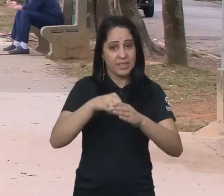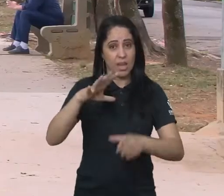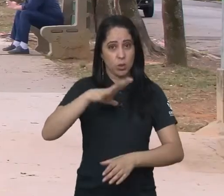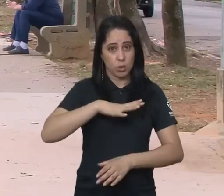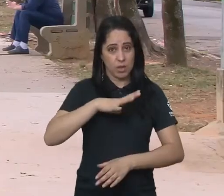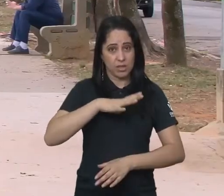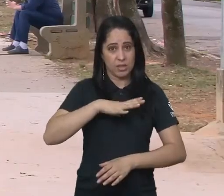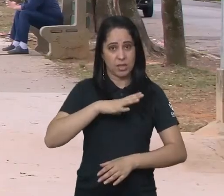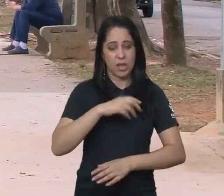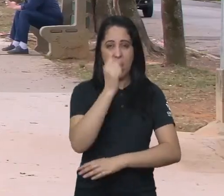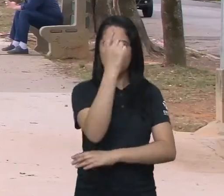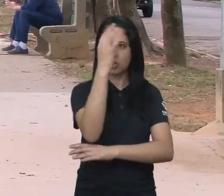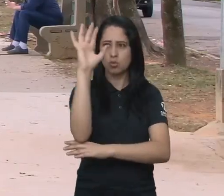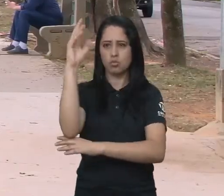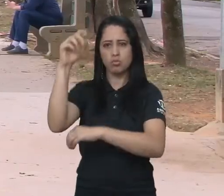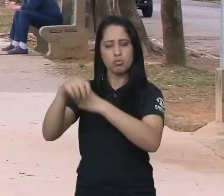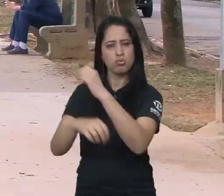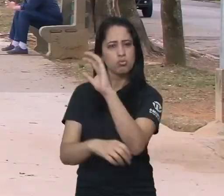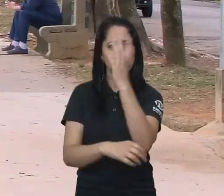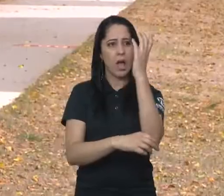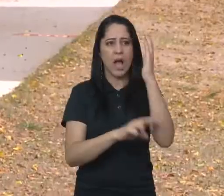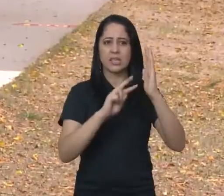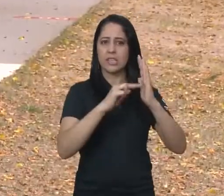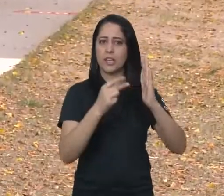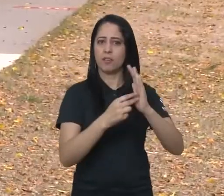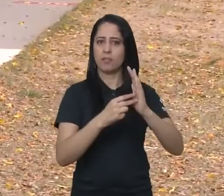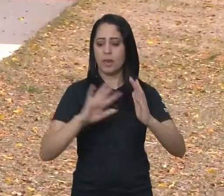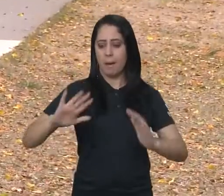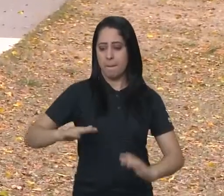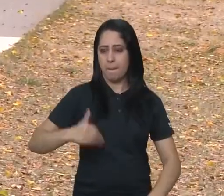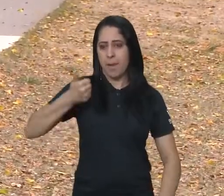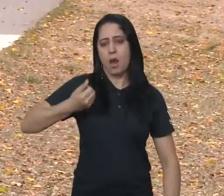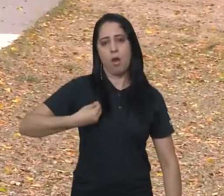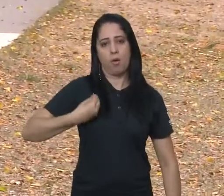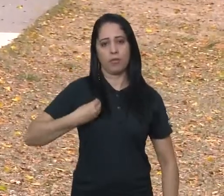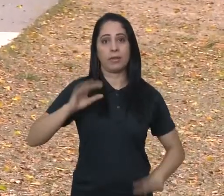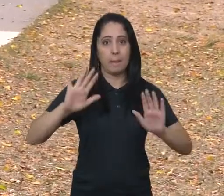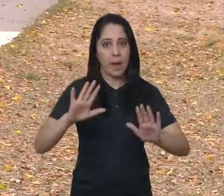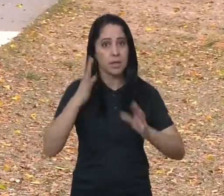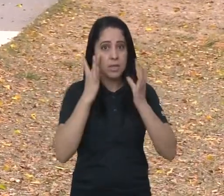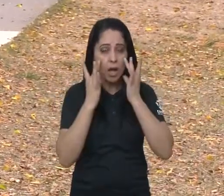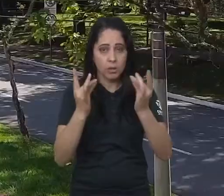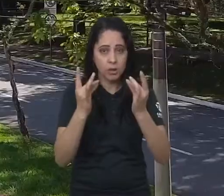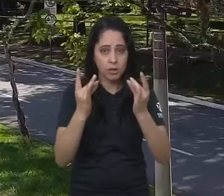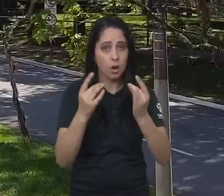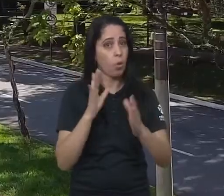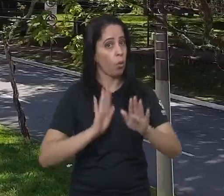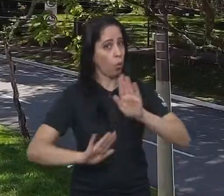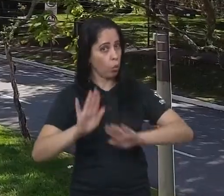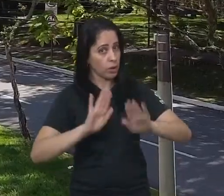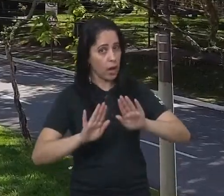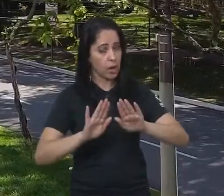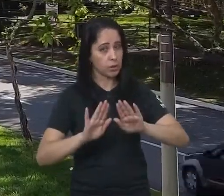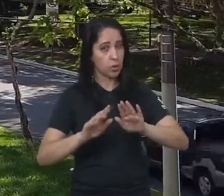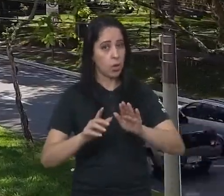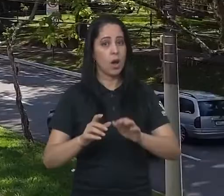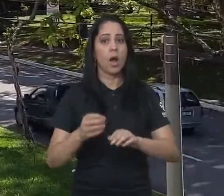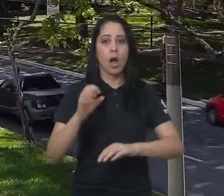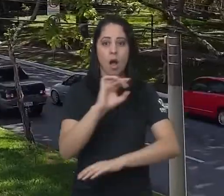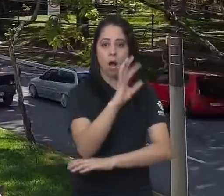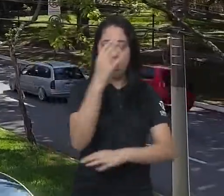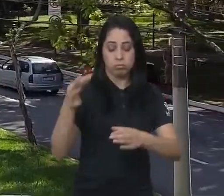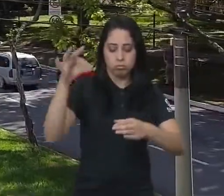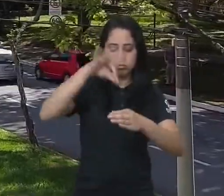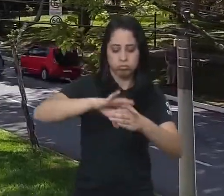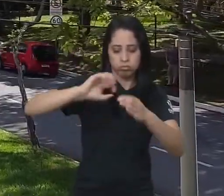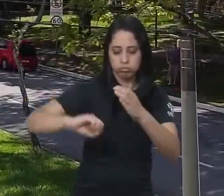A arborização urbana está diretamente ligada à qualidade de vida da população. Mas atenção, até mesmo para plantar árvores